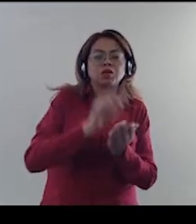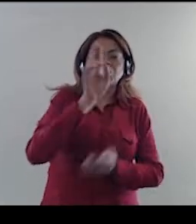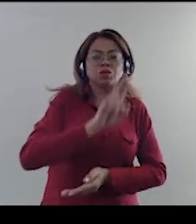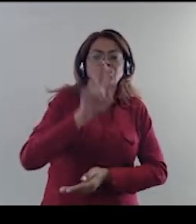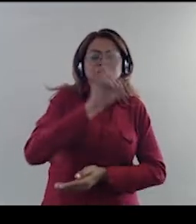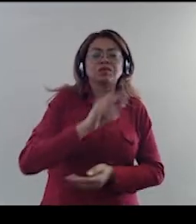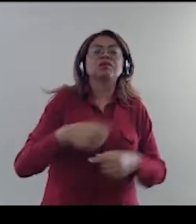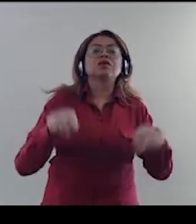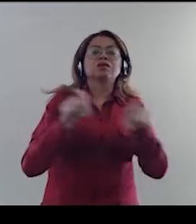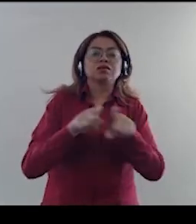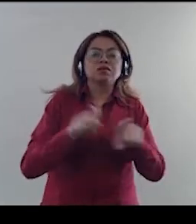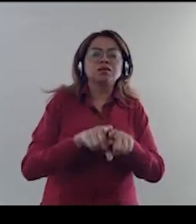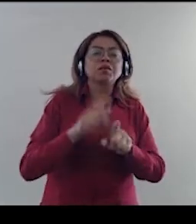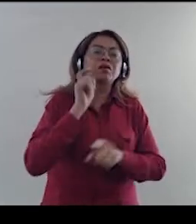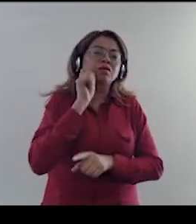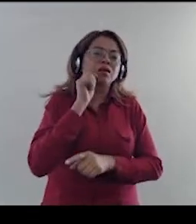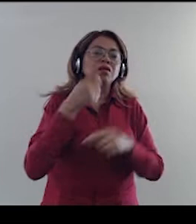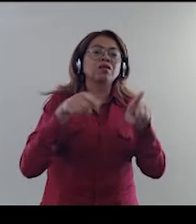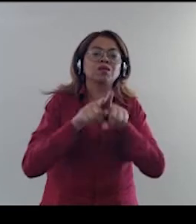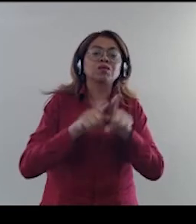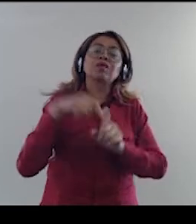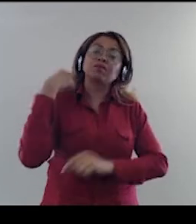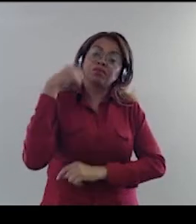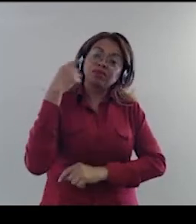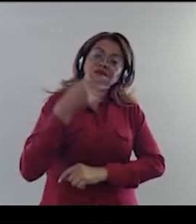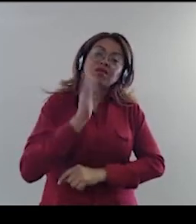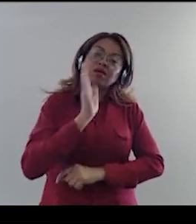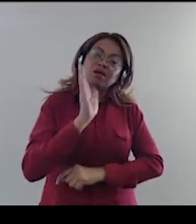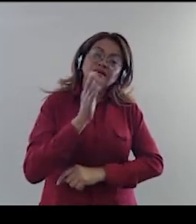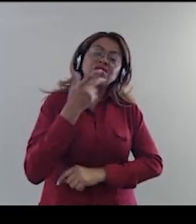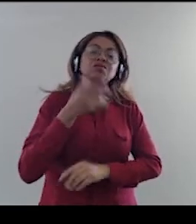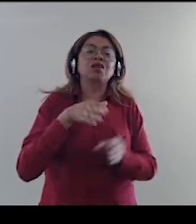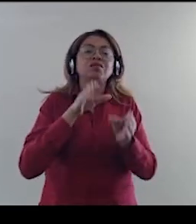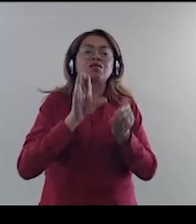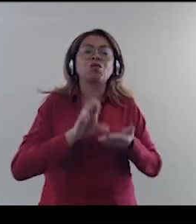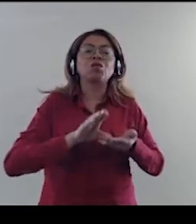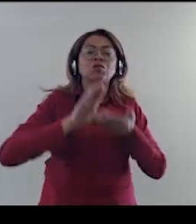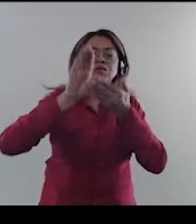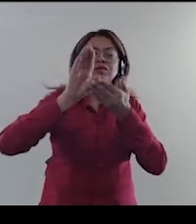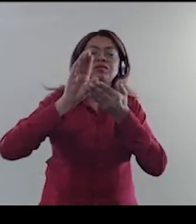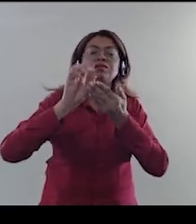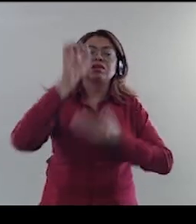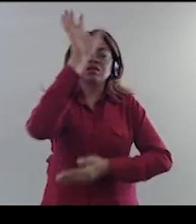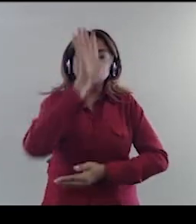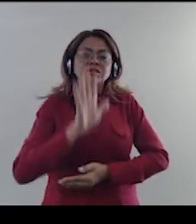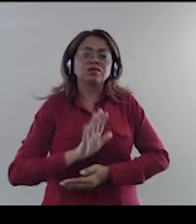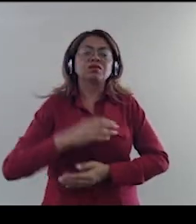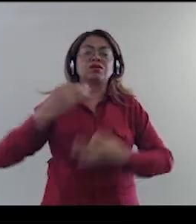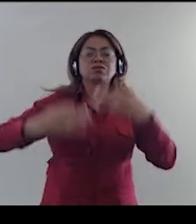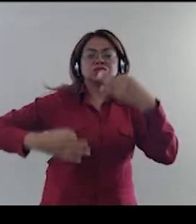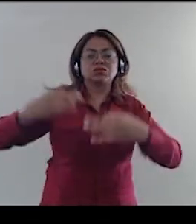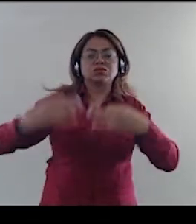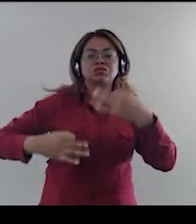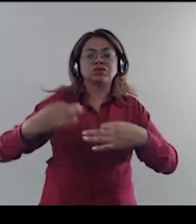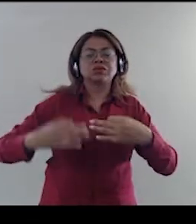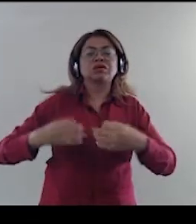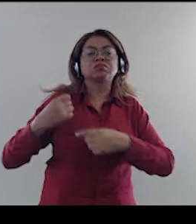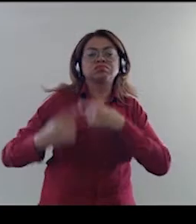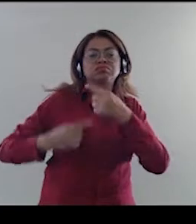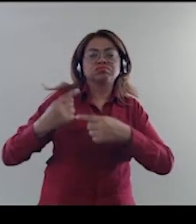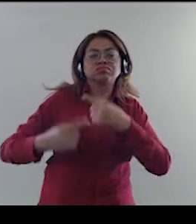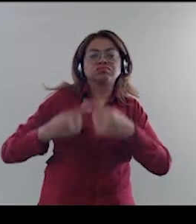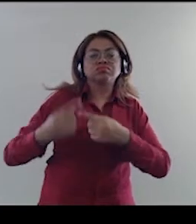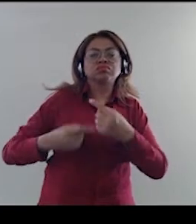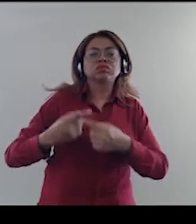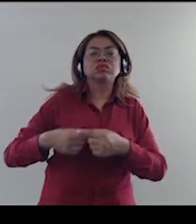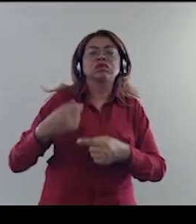Federal de Alagoas, advogado que já foi conselheiro do Conselho Nacional de Justiça e por vários mandatos